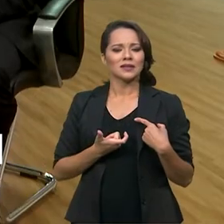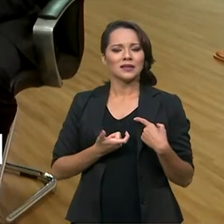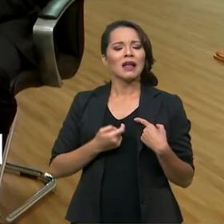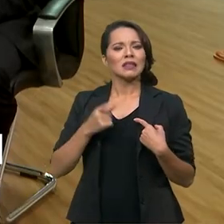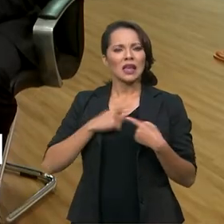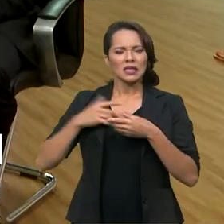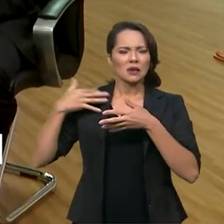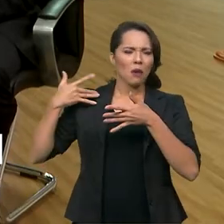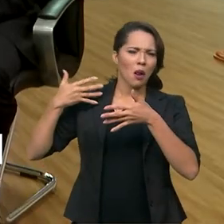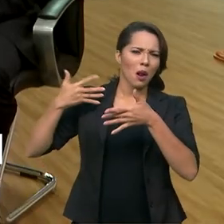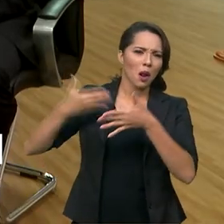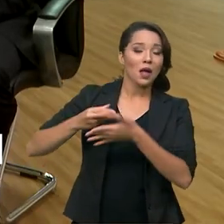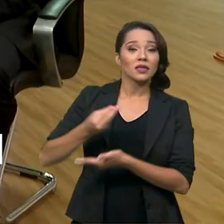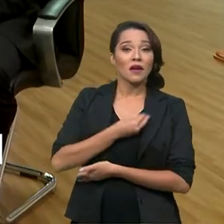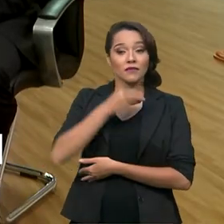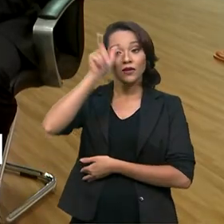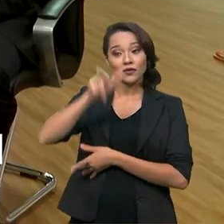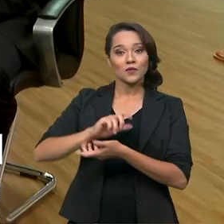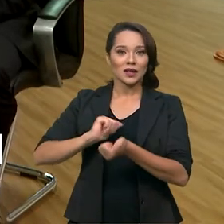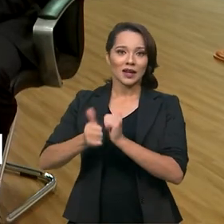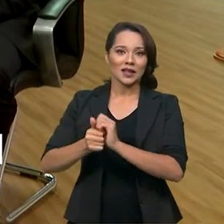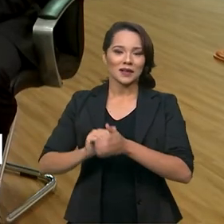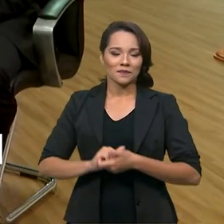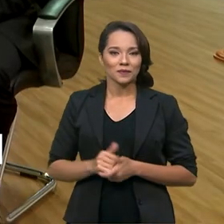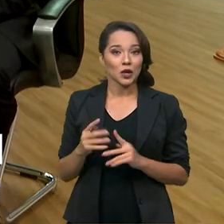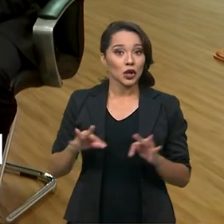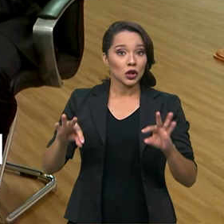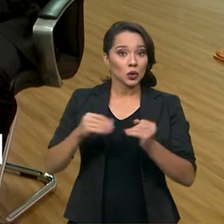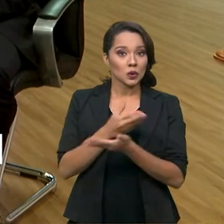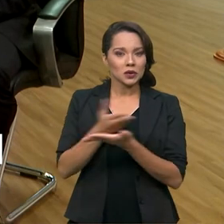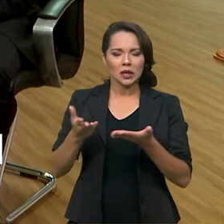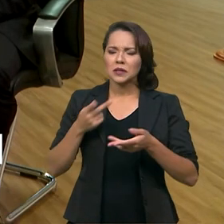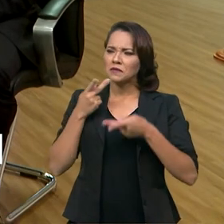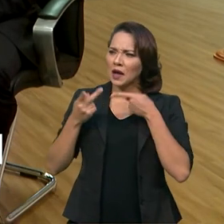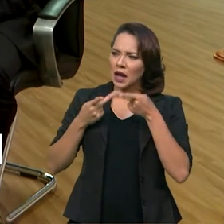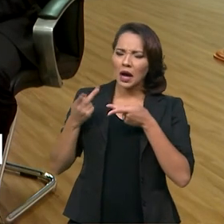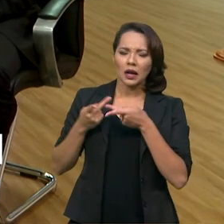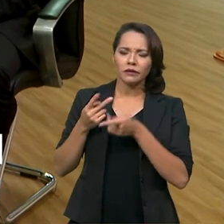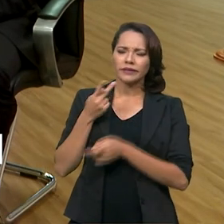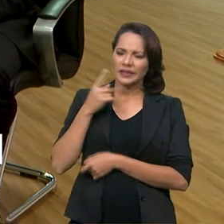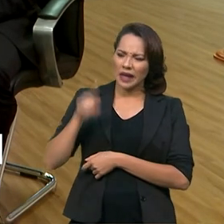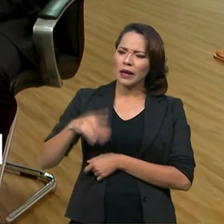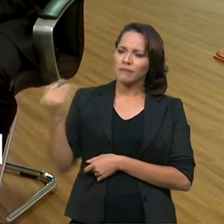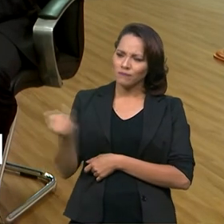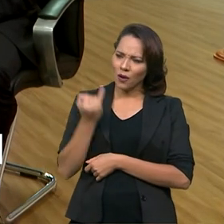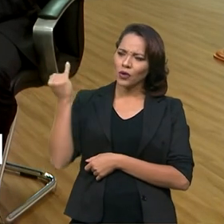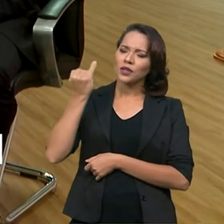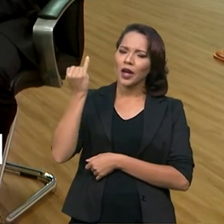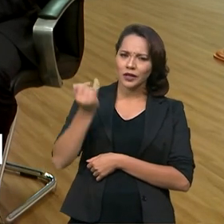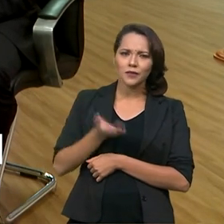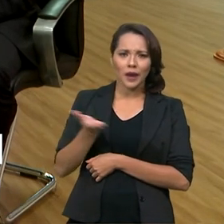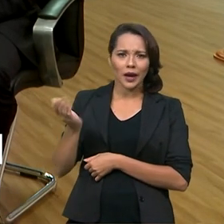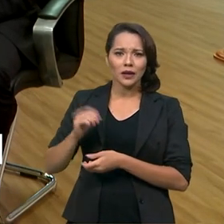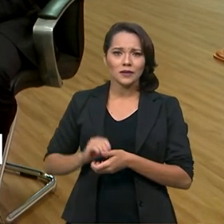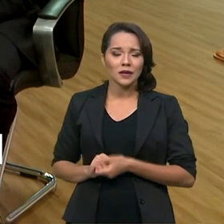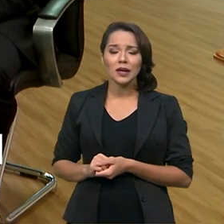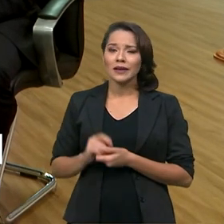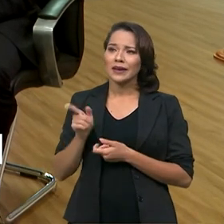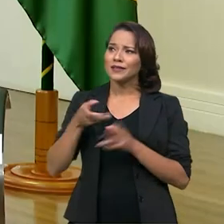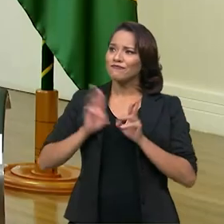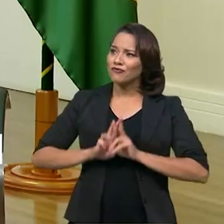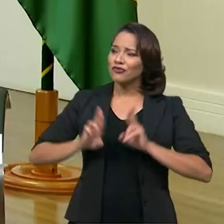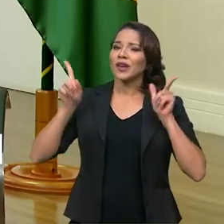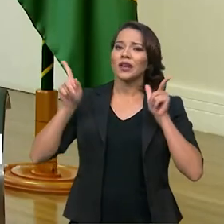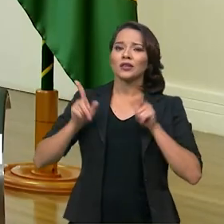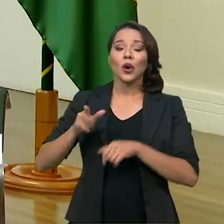grande trajetória na vida de um atleta. E todos eles comentam que é fundamental para eles, e que faz toda a